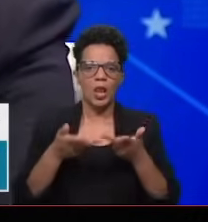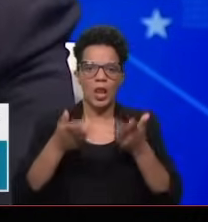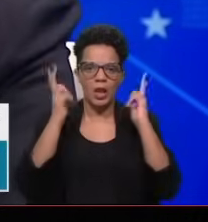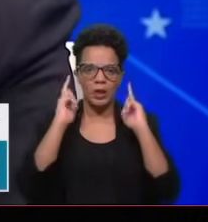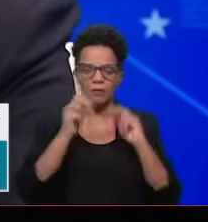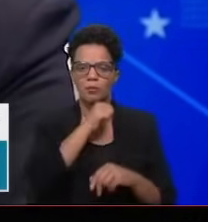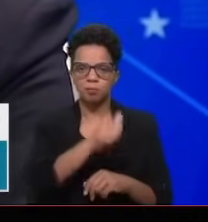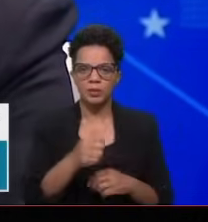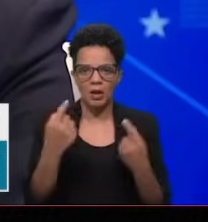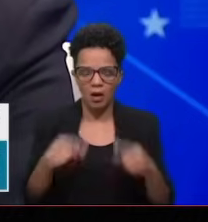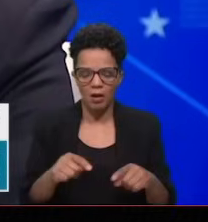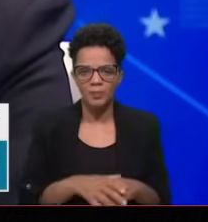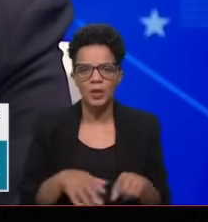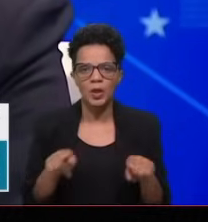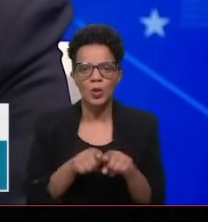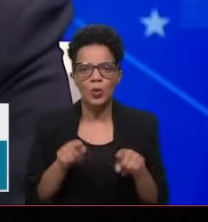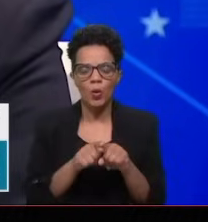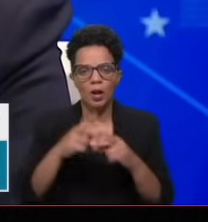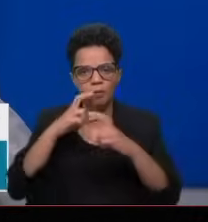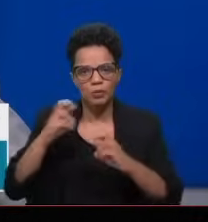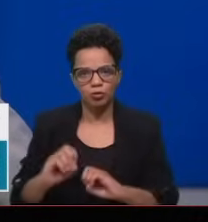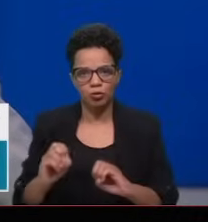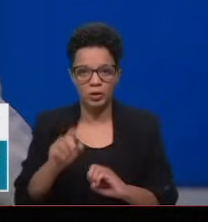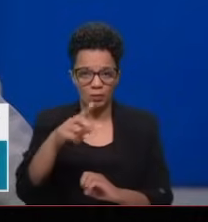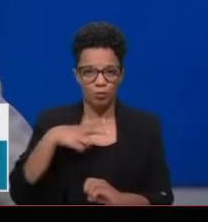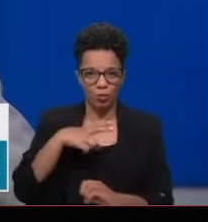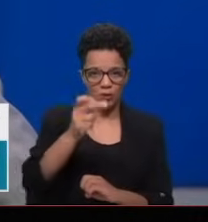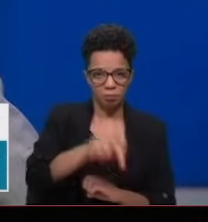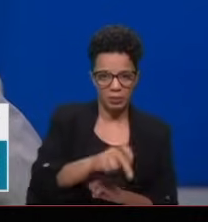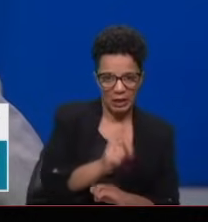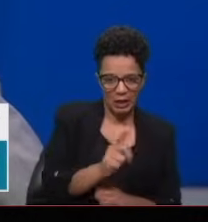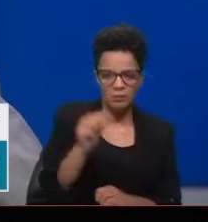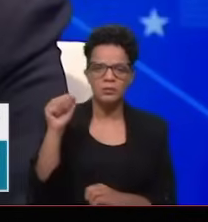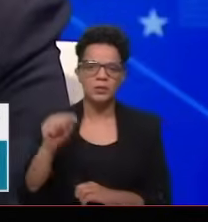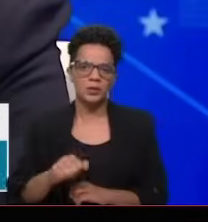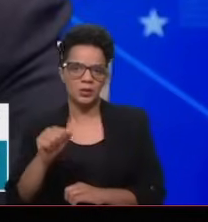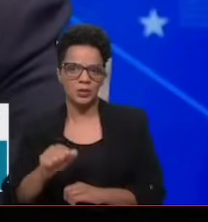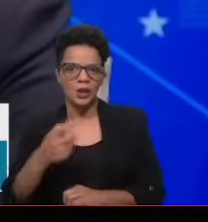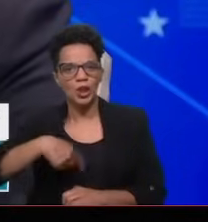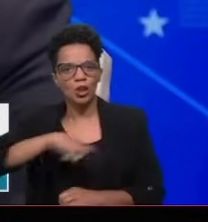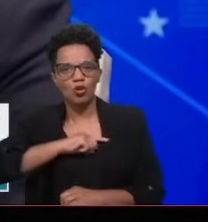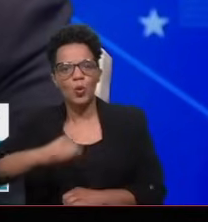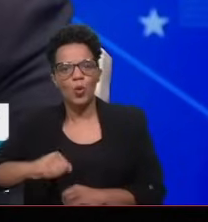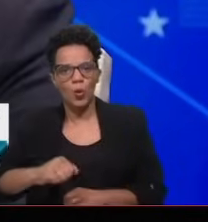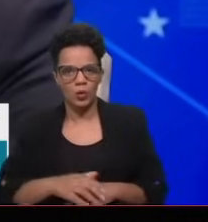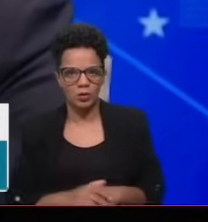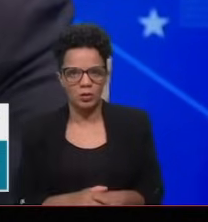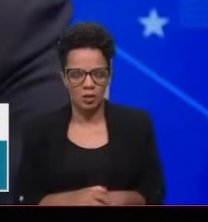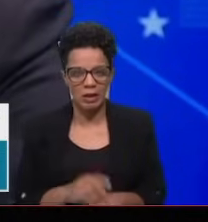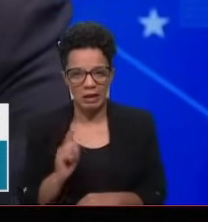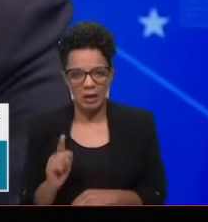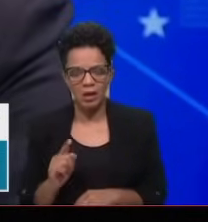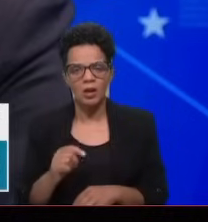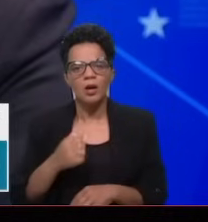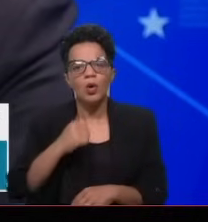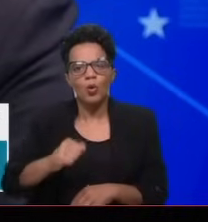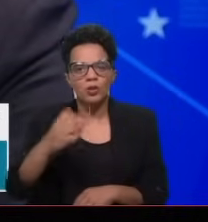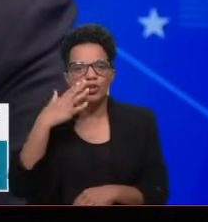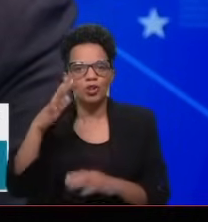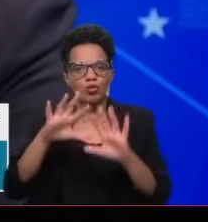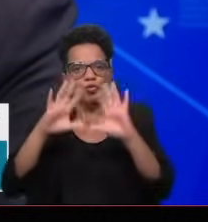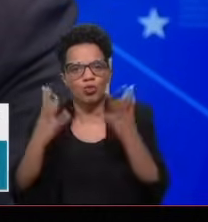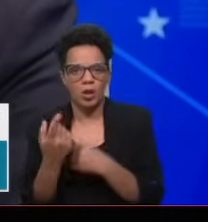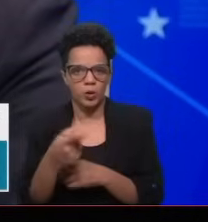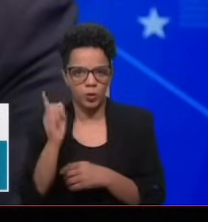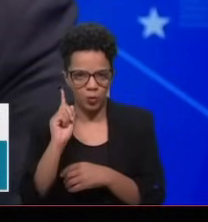de escrutínio para essas pess é isso que está a acontecer neste momento e é isso que nós somos contra não somos de todo contra a imigração e